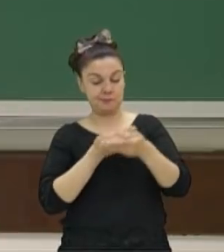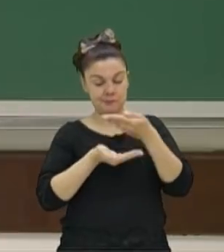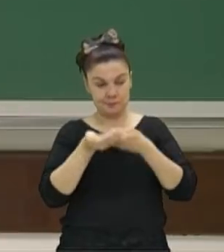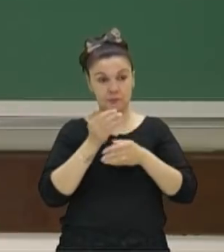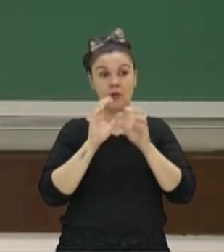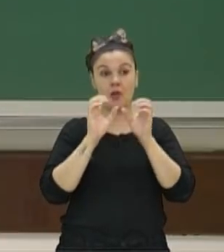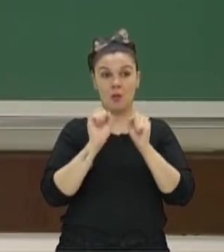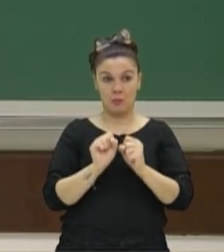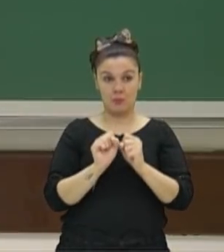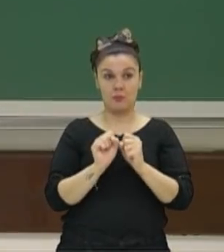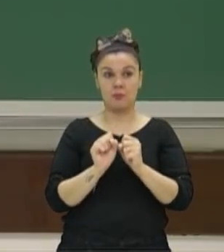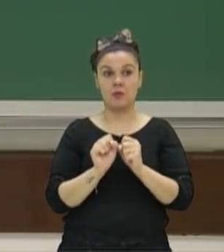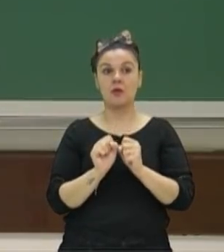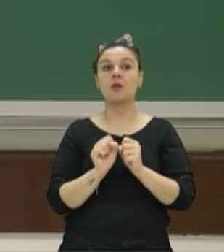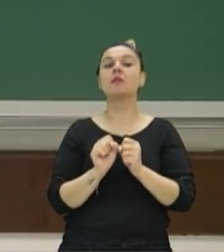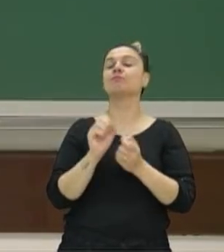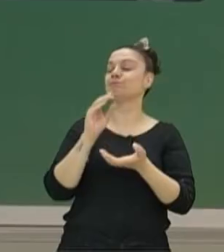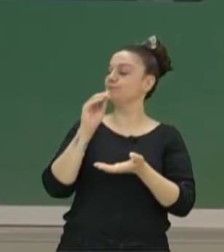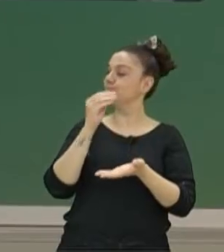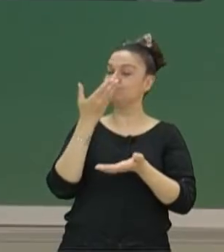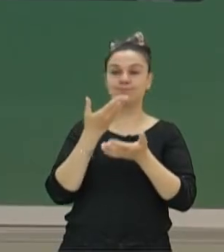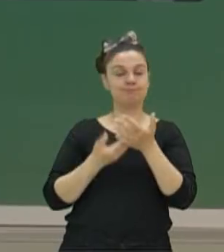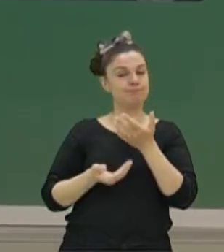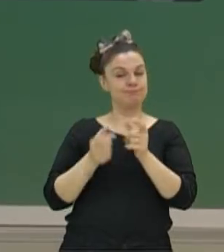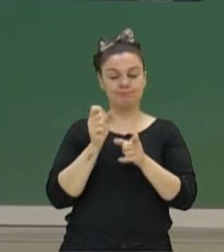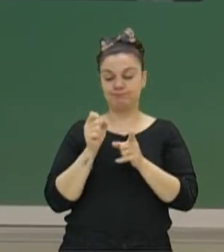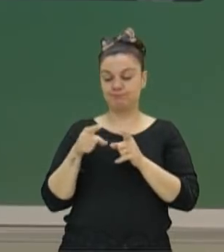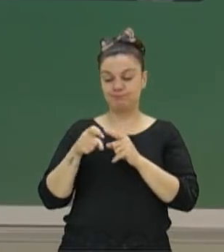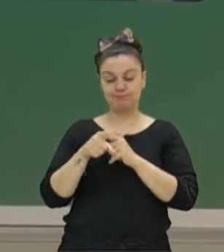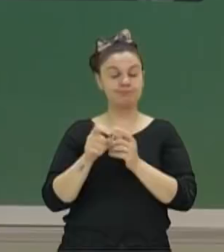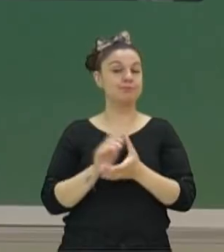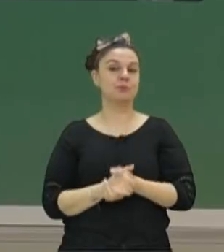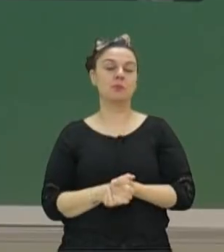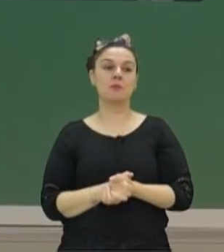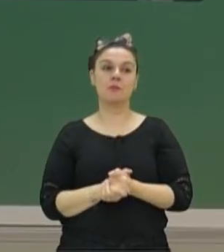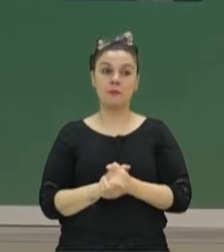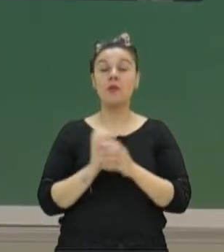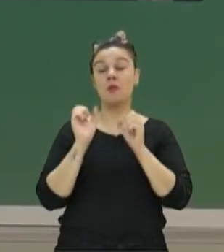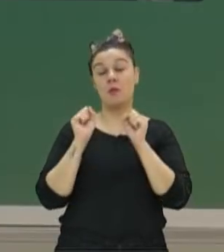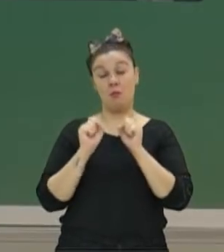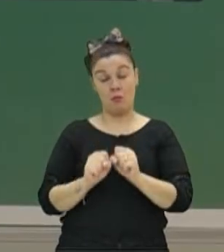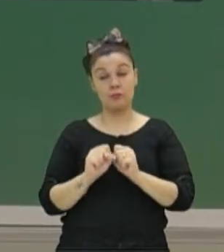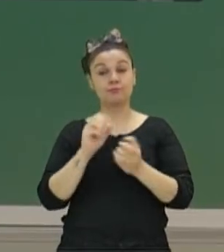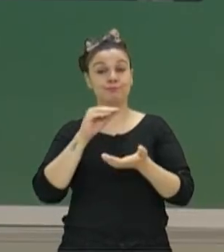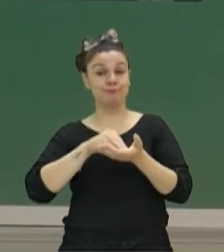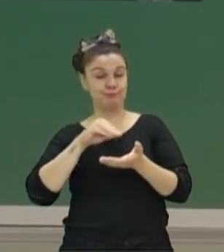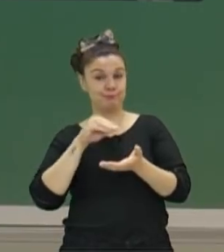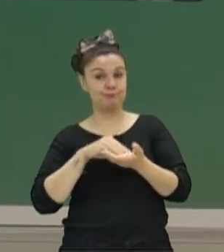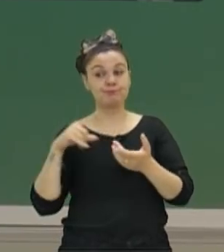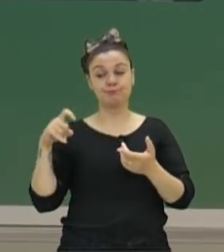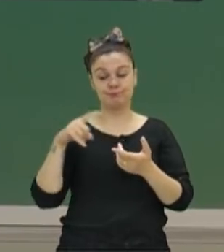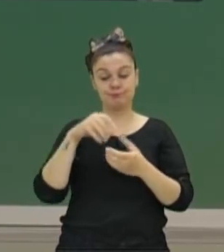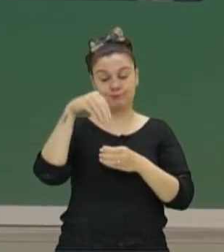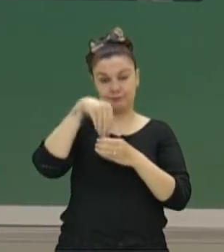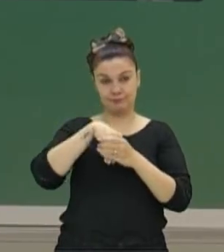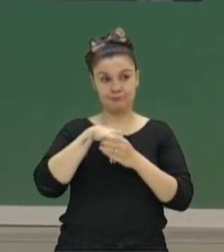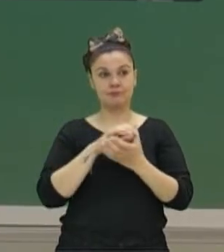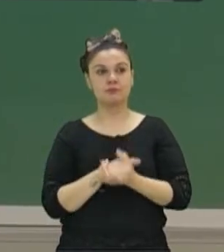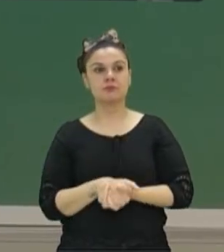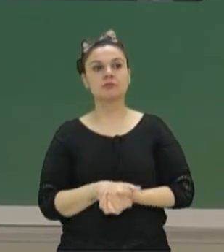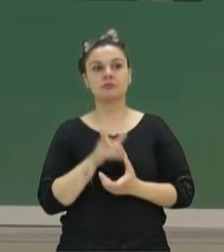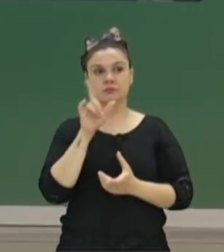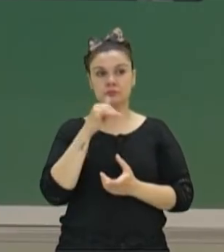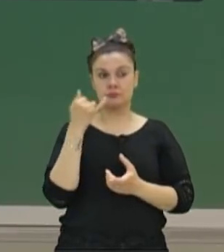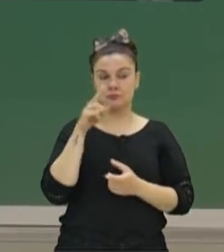isso pode levar à infertilidade, ou seja, pode afetar a produção de espermatozoides ali dentro, tá? Então, é